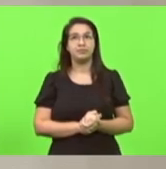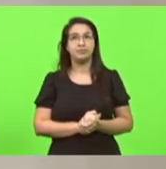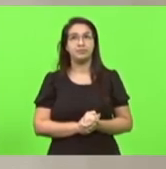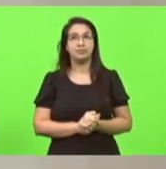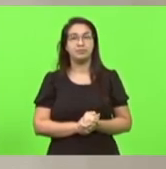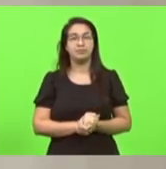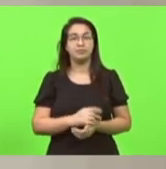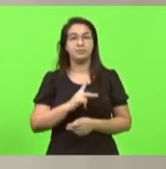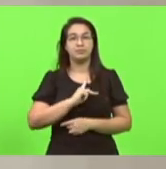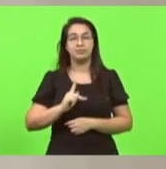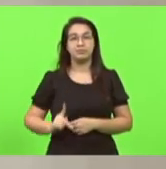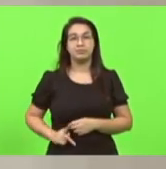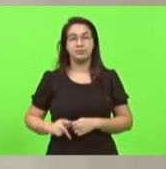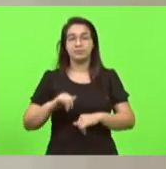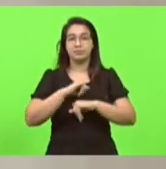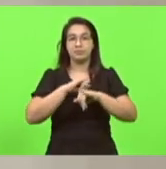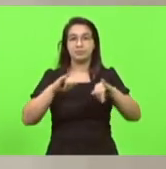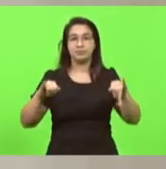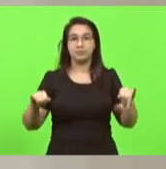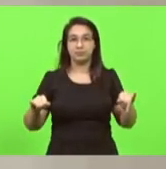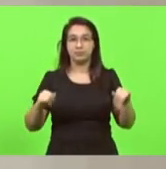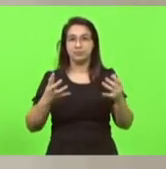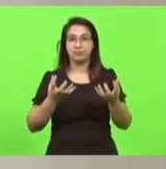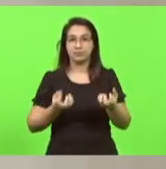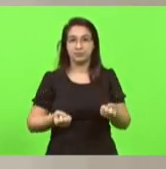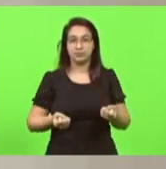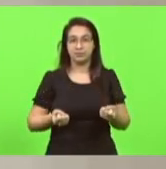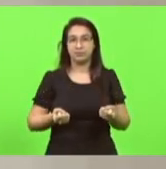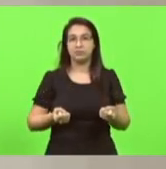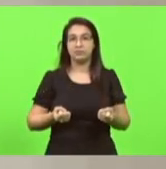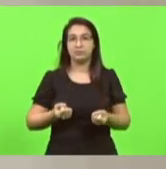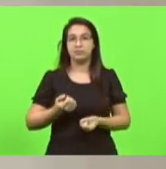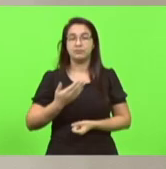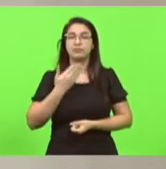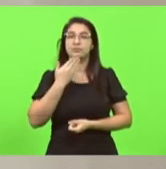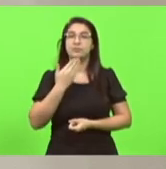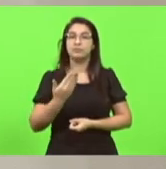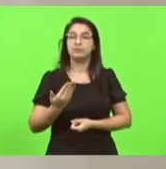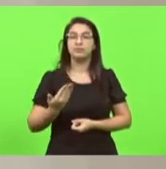Essa presidência comunica que defere os seguintes requerimentos. Requerimento